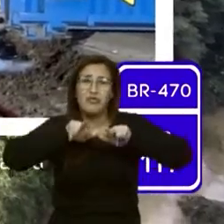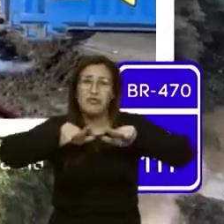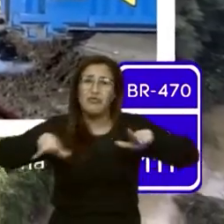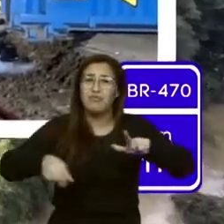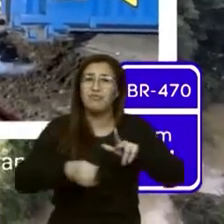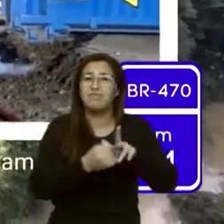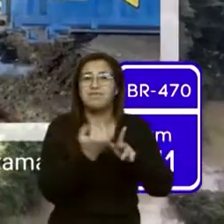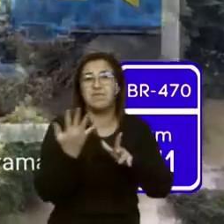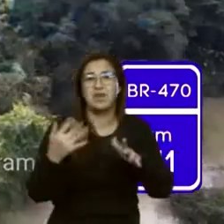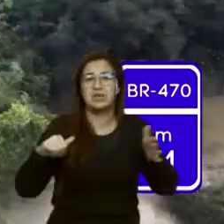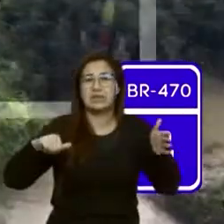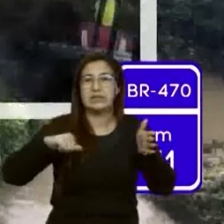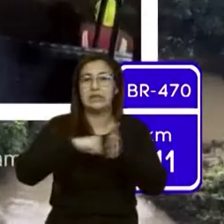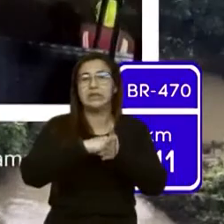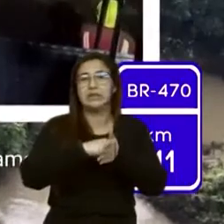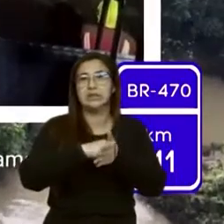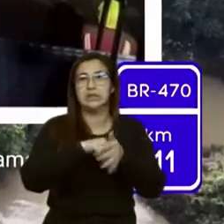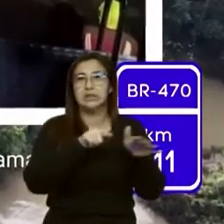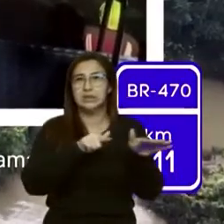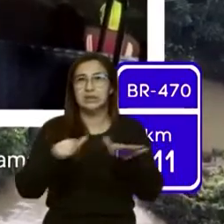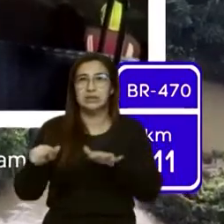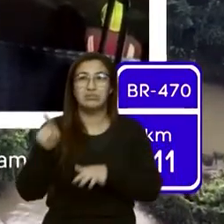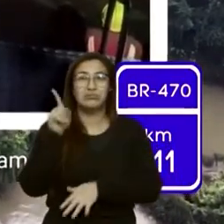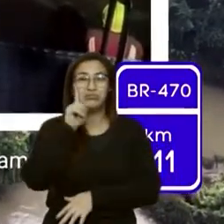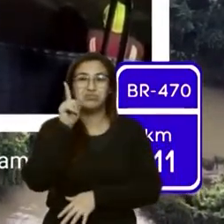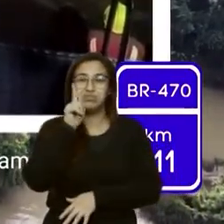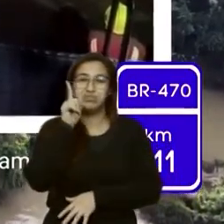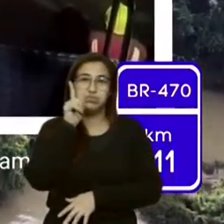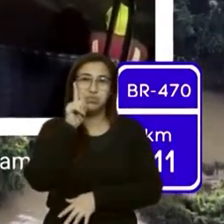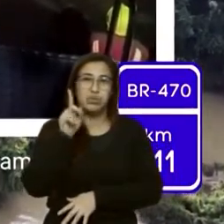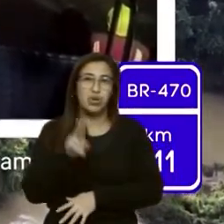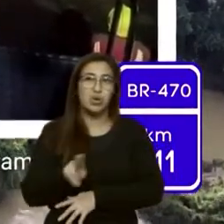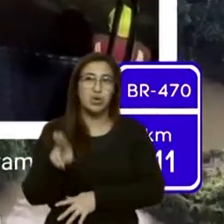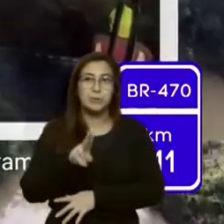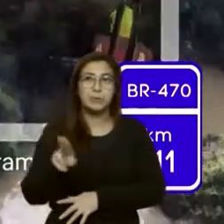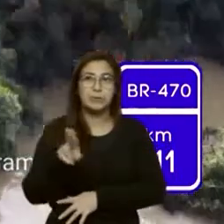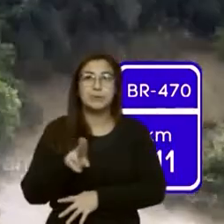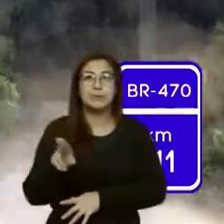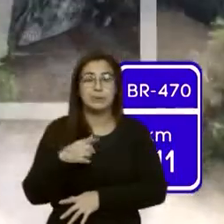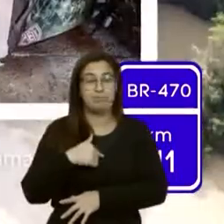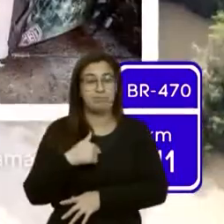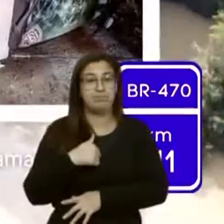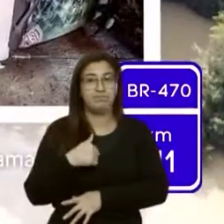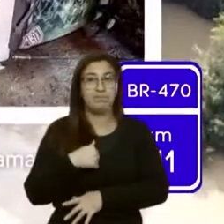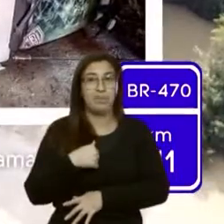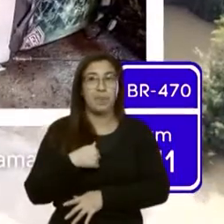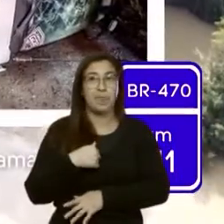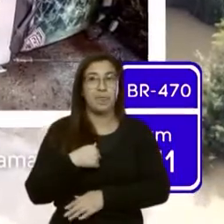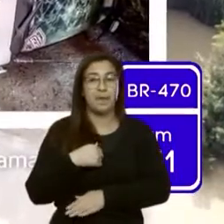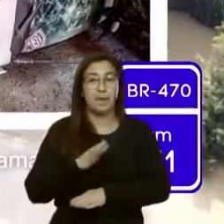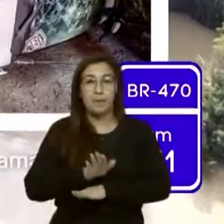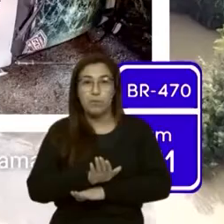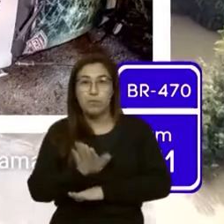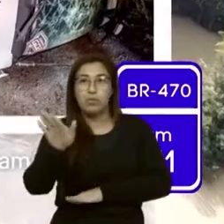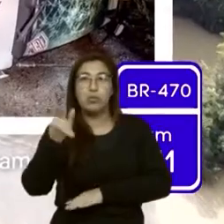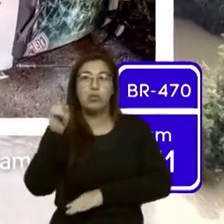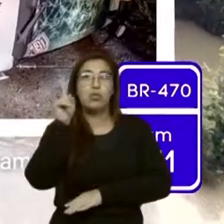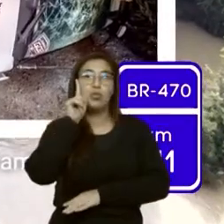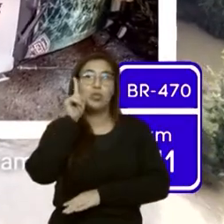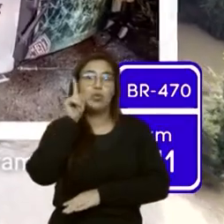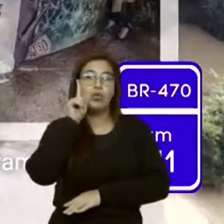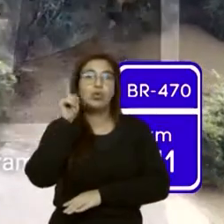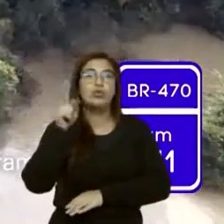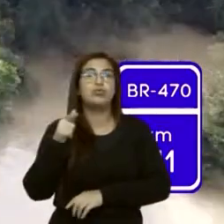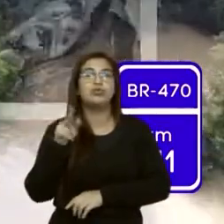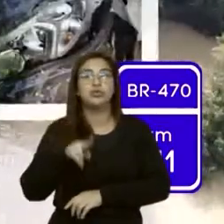Passo por ela toda semana, estou subindo hoje, aonde faço o roteiro diariamente, e passo